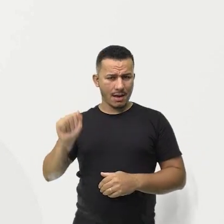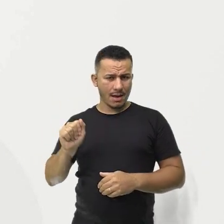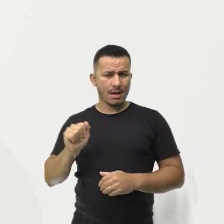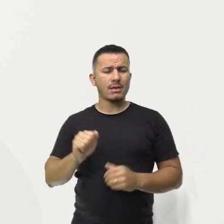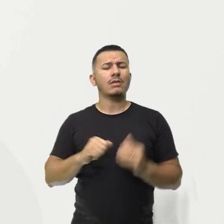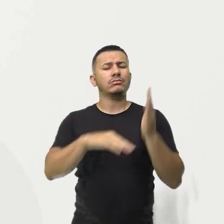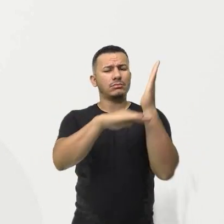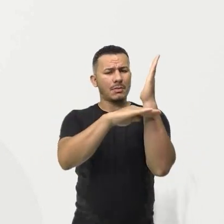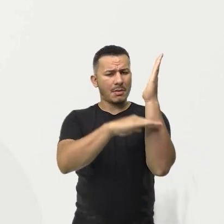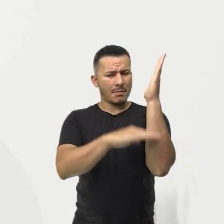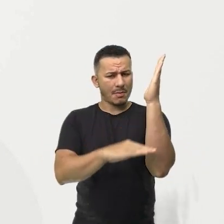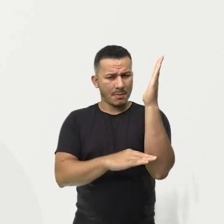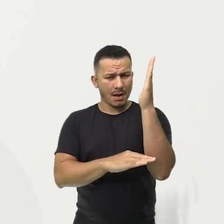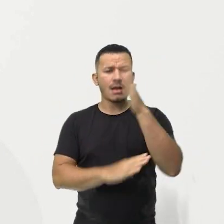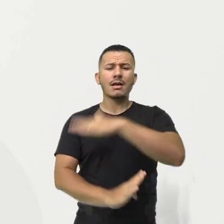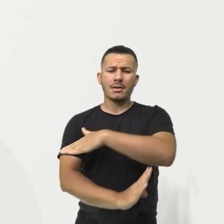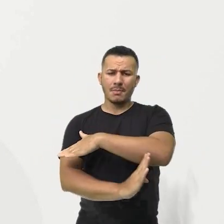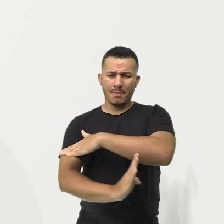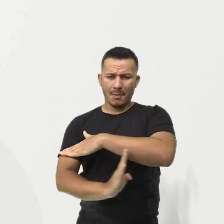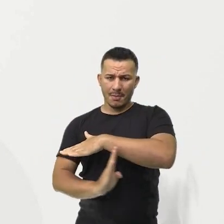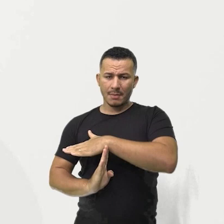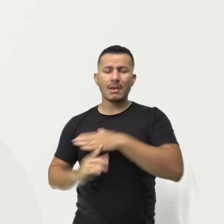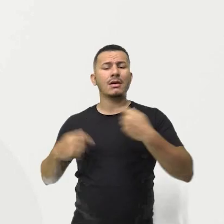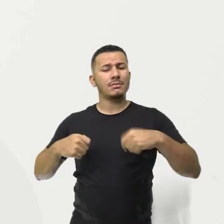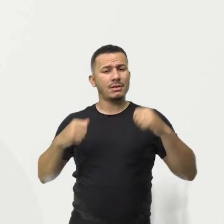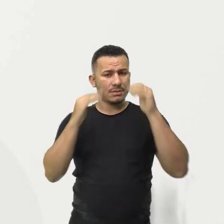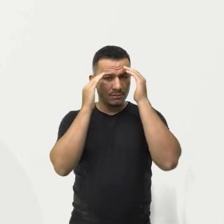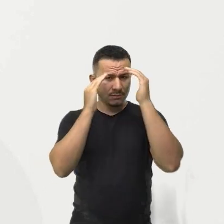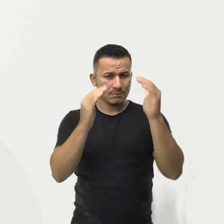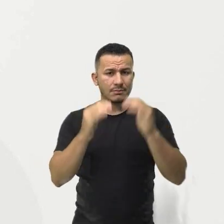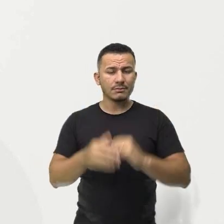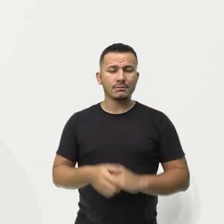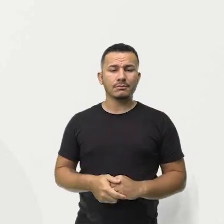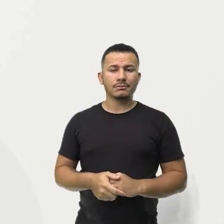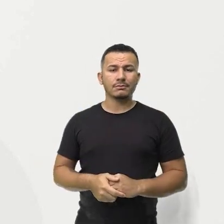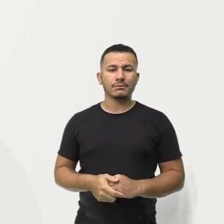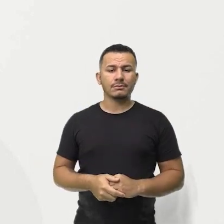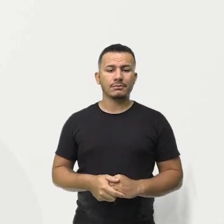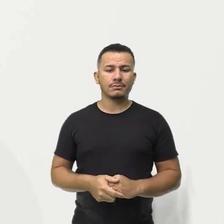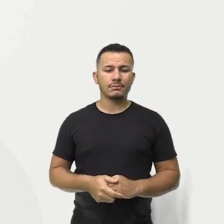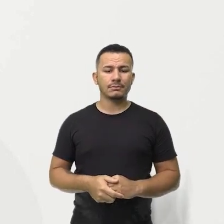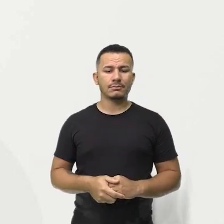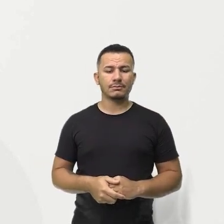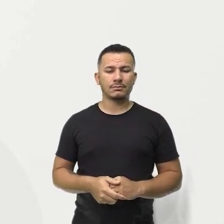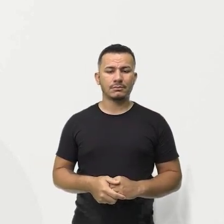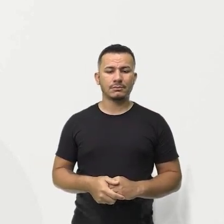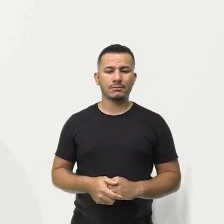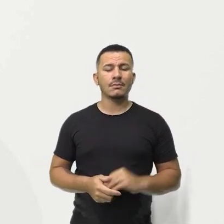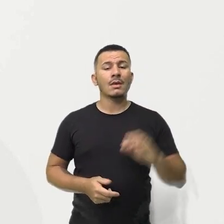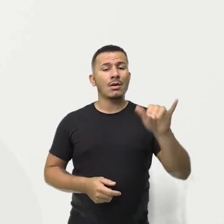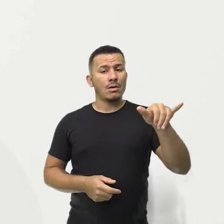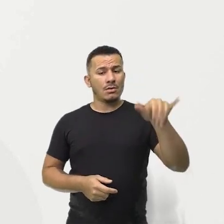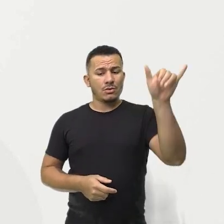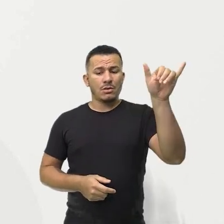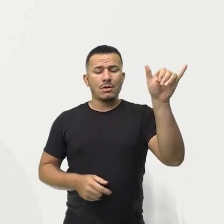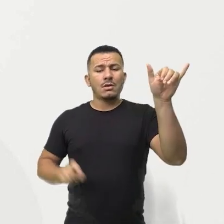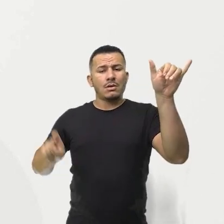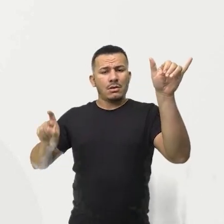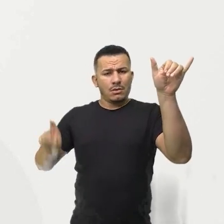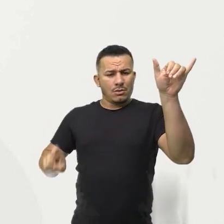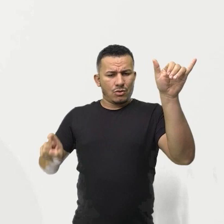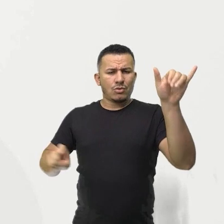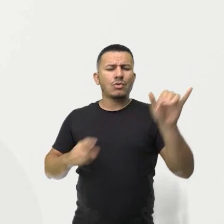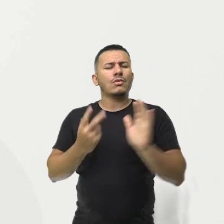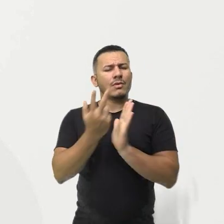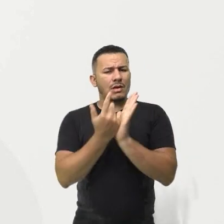ó, ponto 2 para x e 2 para y. Vamos obedecer a nossa reta numerada aqui, tá, pessoal? Vamos